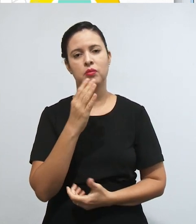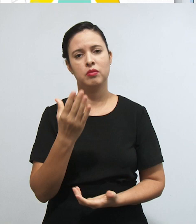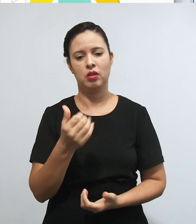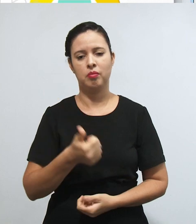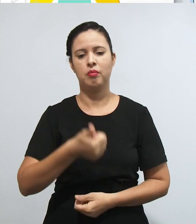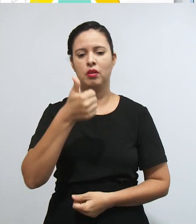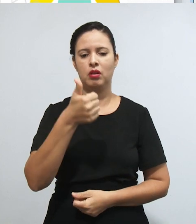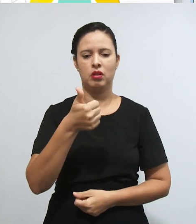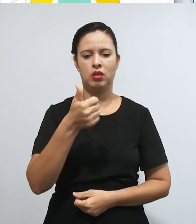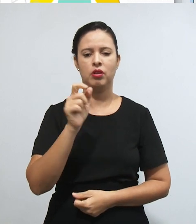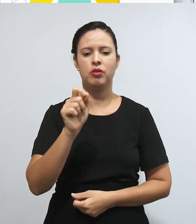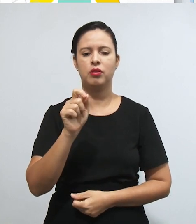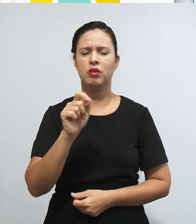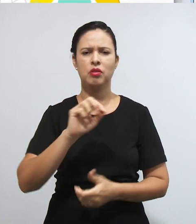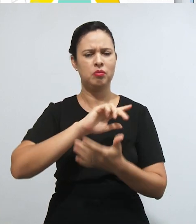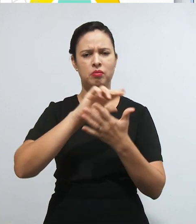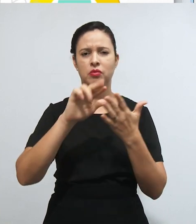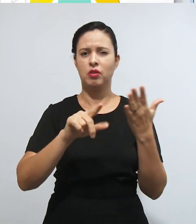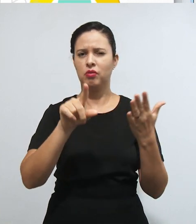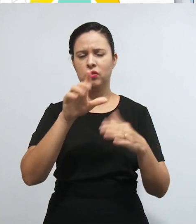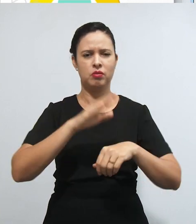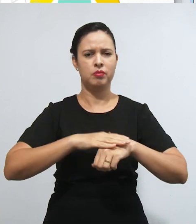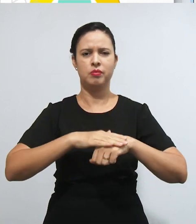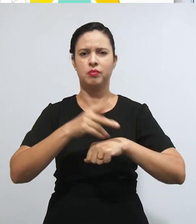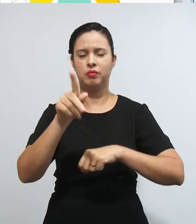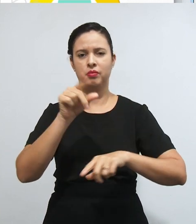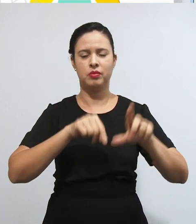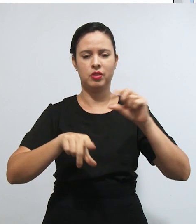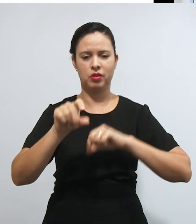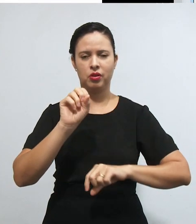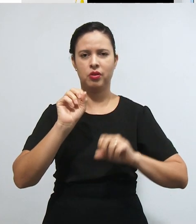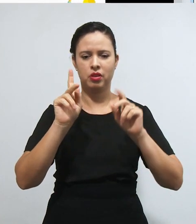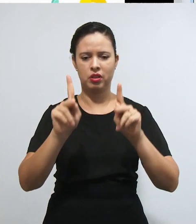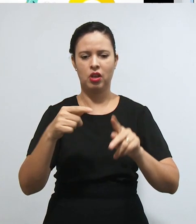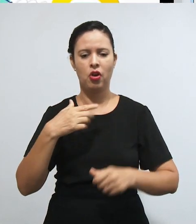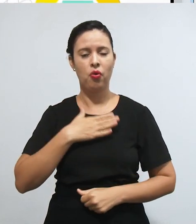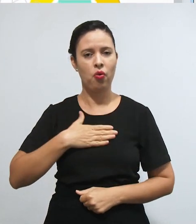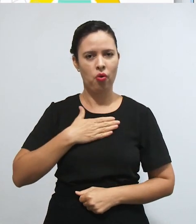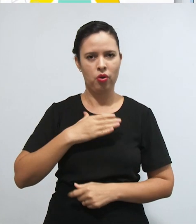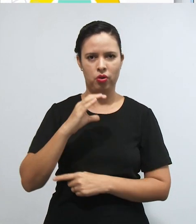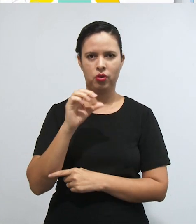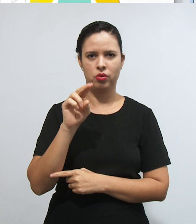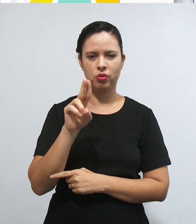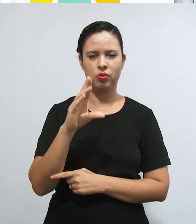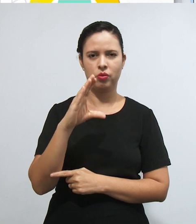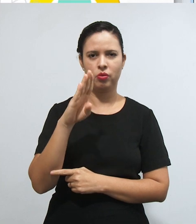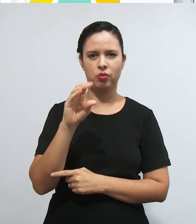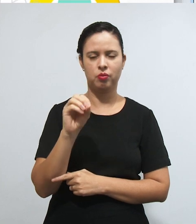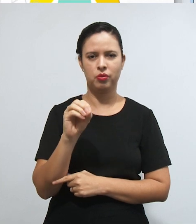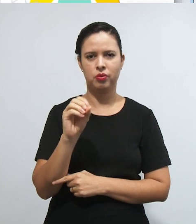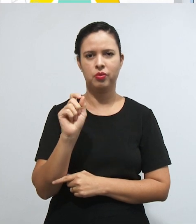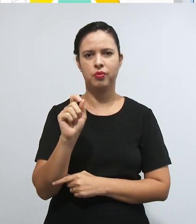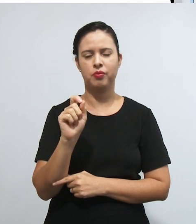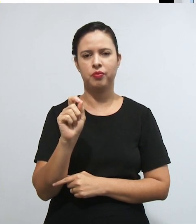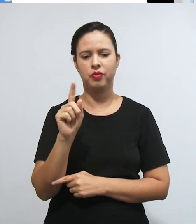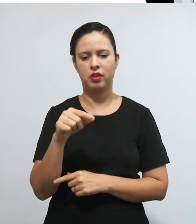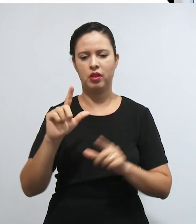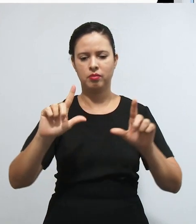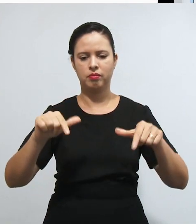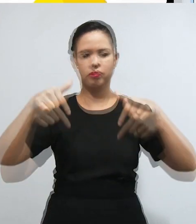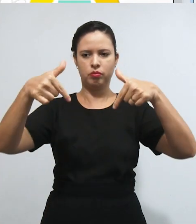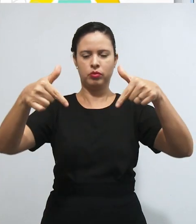apresentação, tá? Então tem várias, tá? É só vocês escolherem. O que eu gosto mesmo é esse do cubo, né, no sentido aqui para